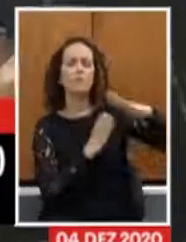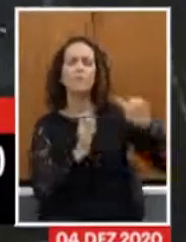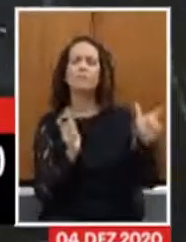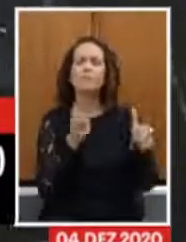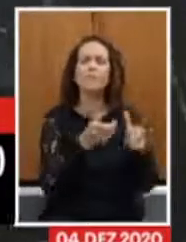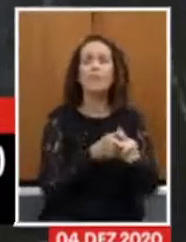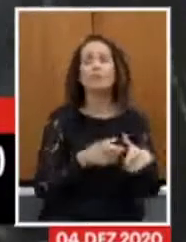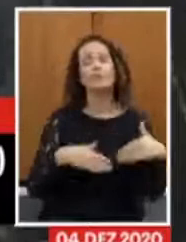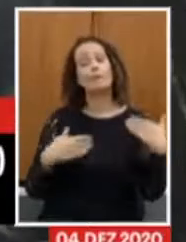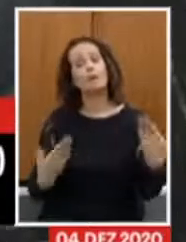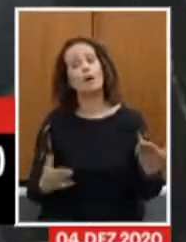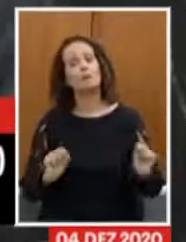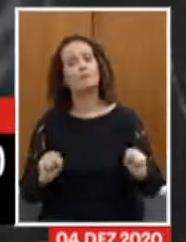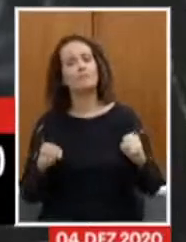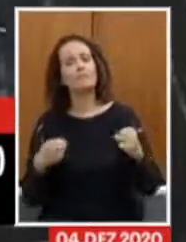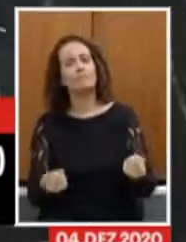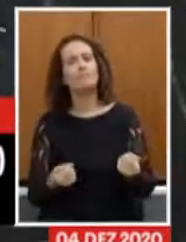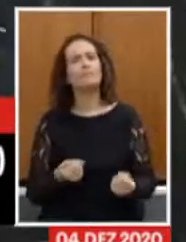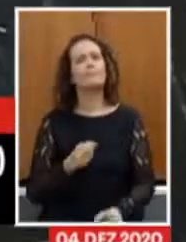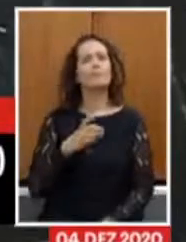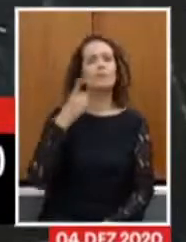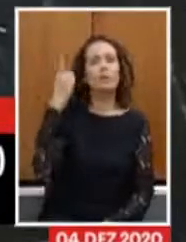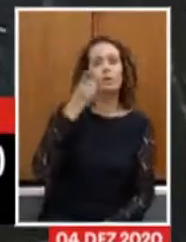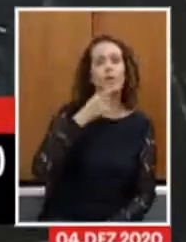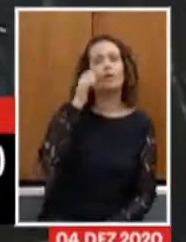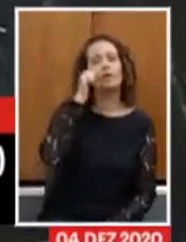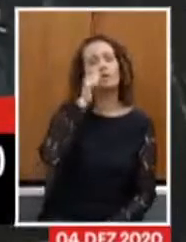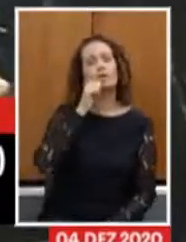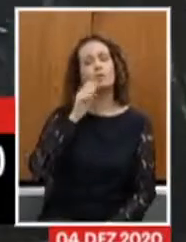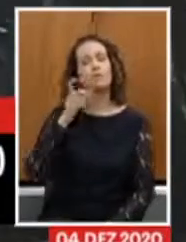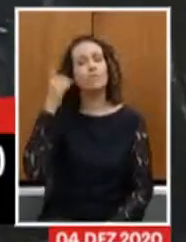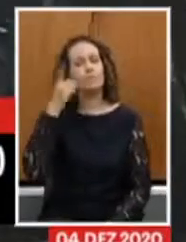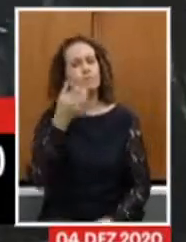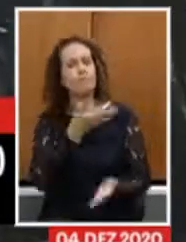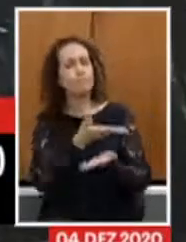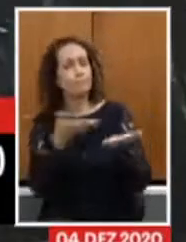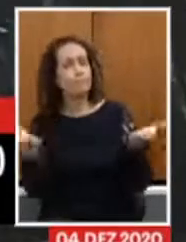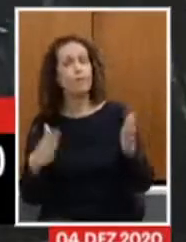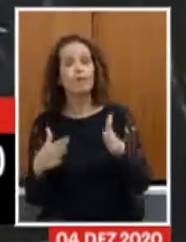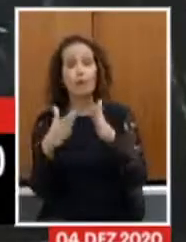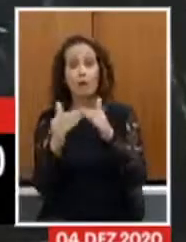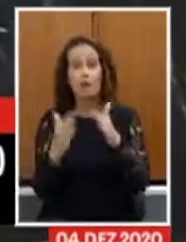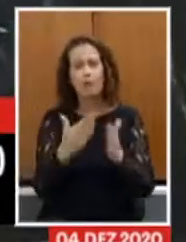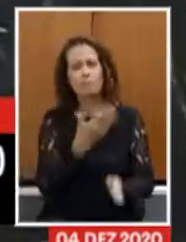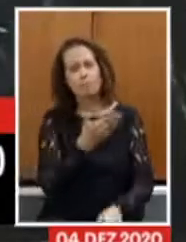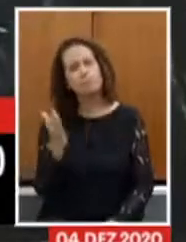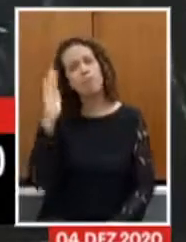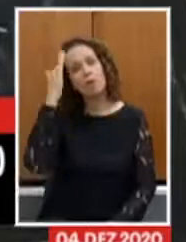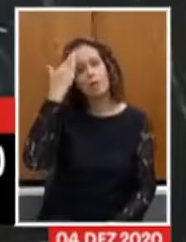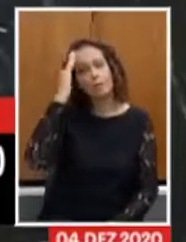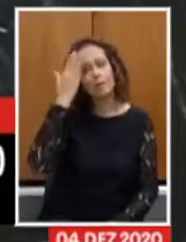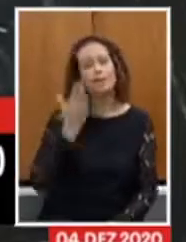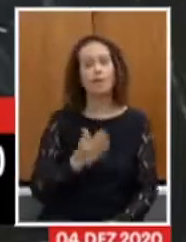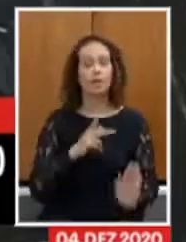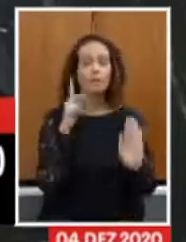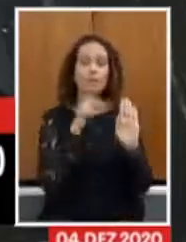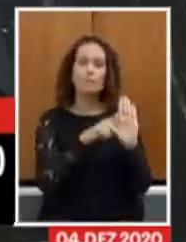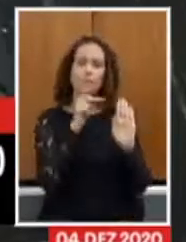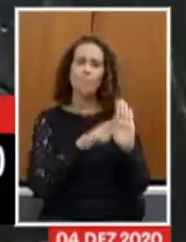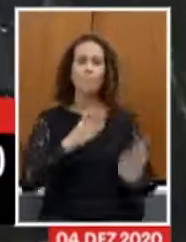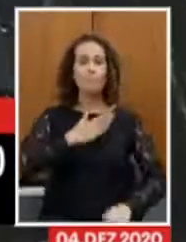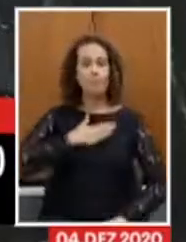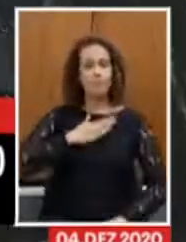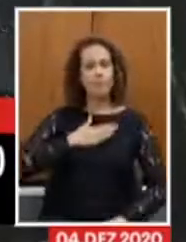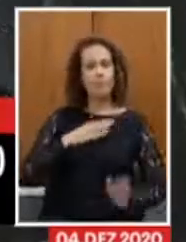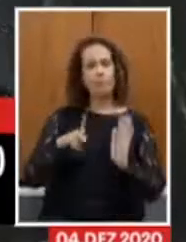Senhores deputados e senhoras deputadas, peço que entenda que este projeto não é meu nem